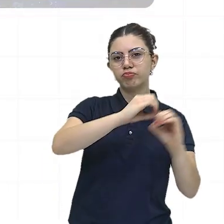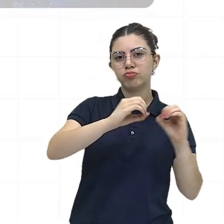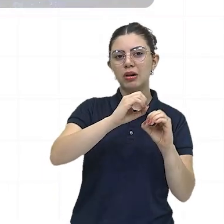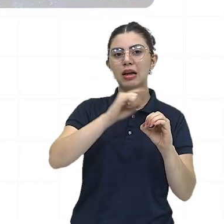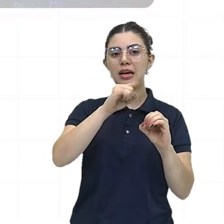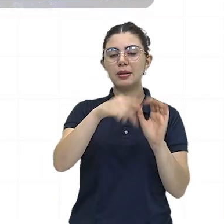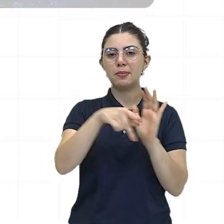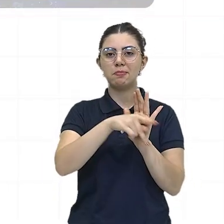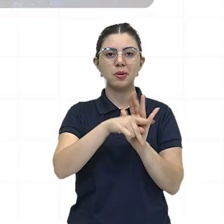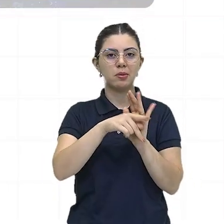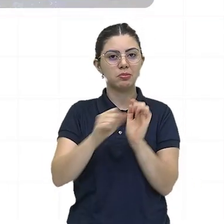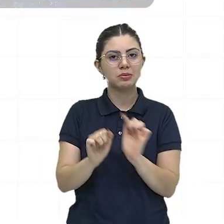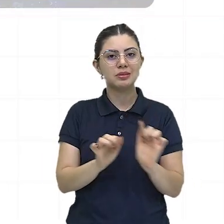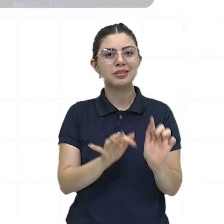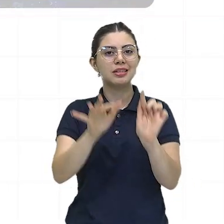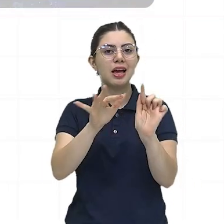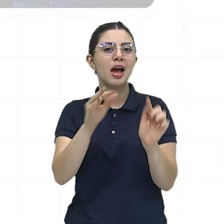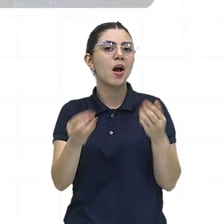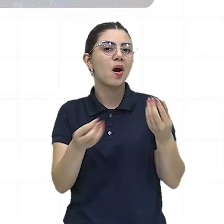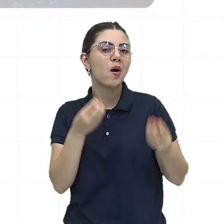planetas gasosos,